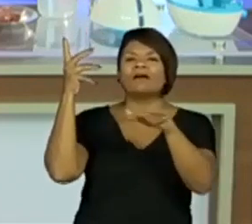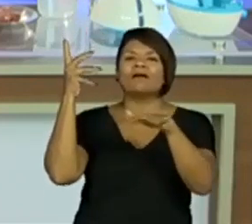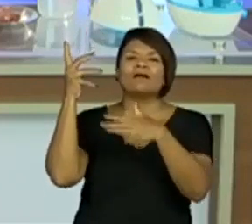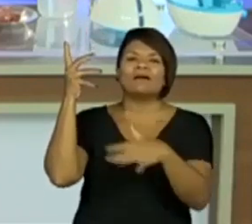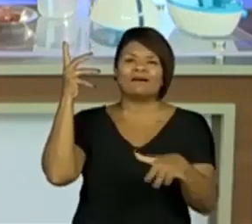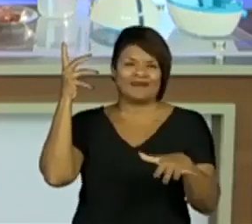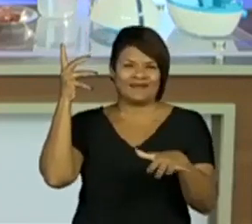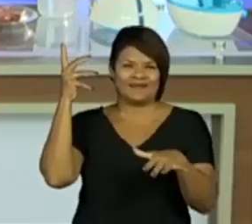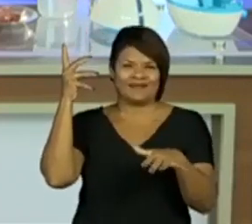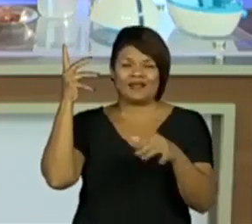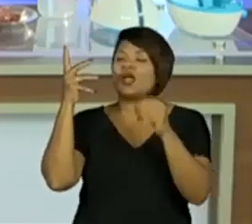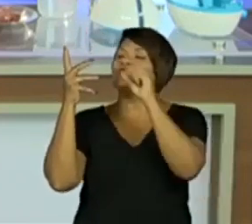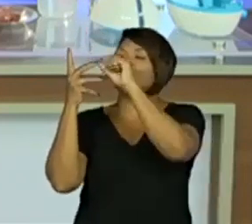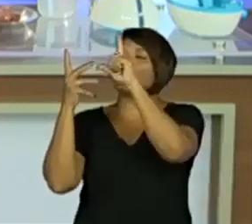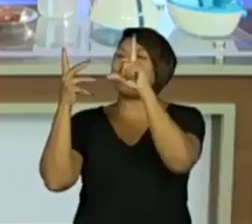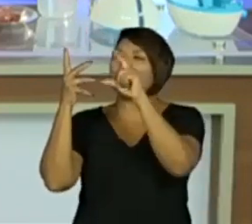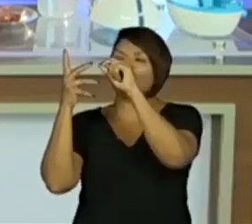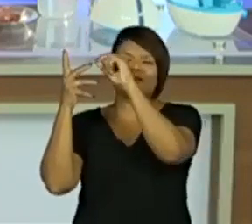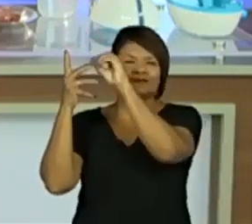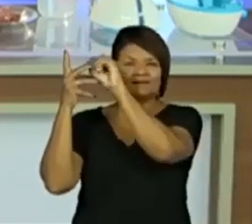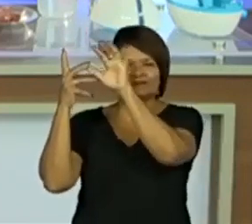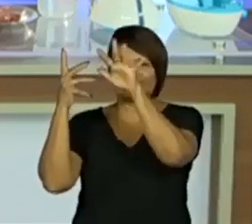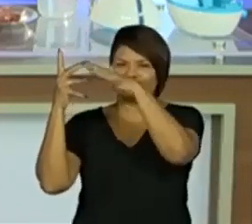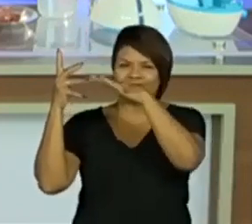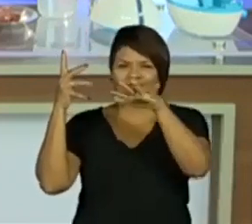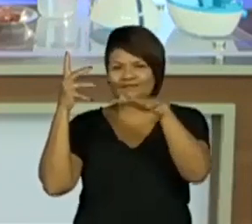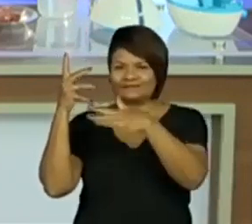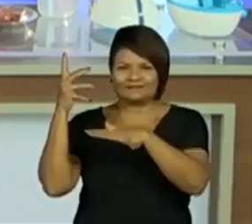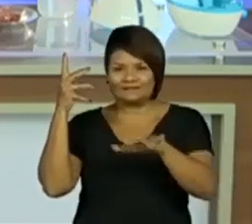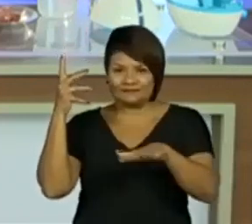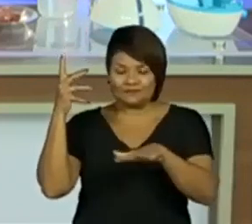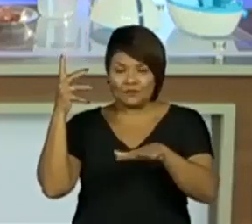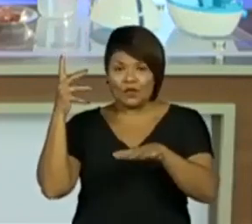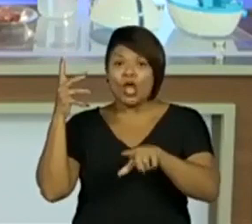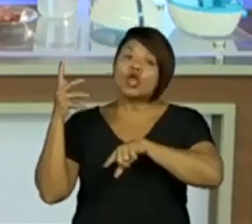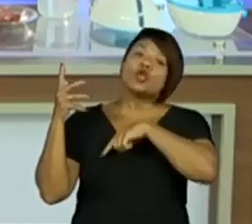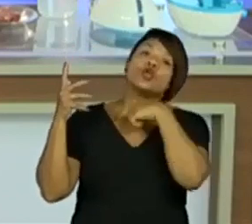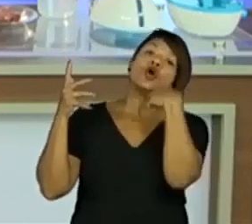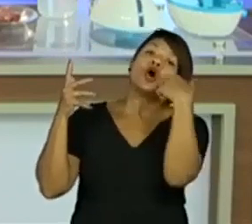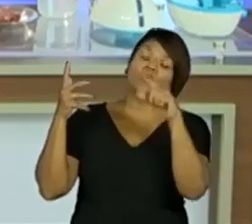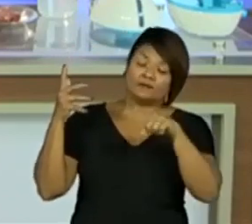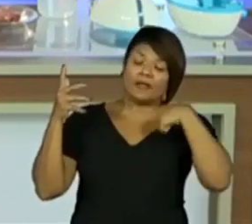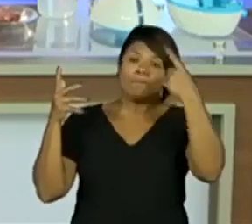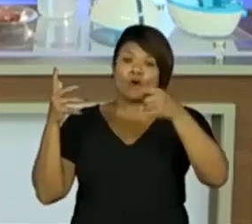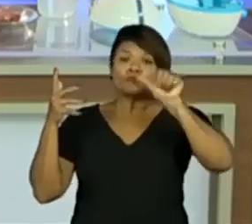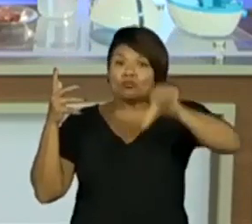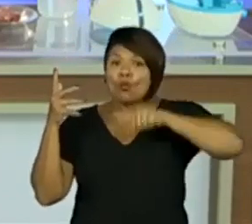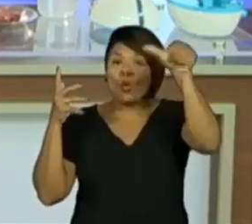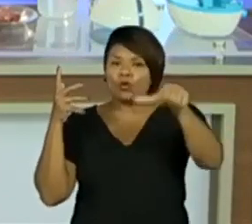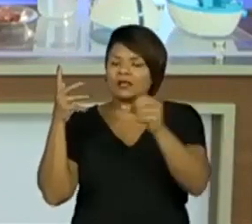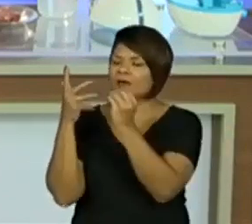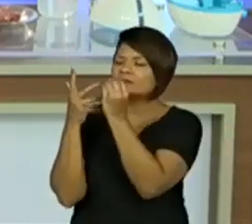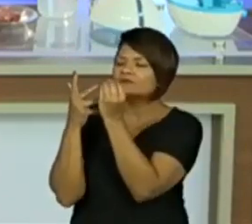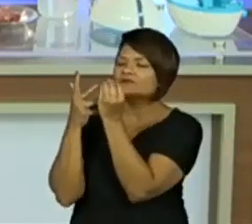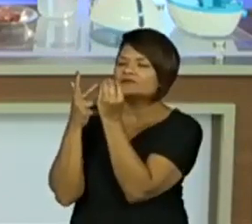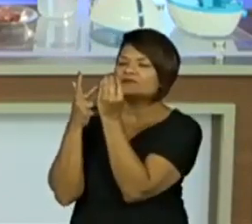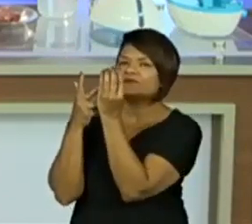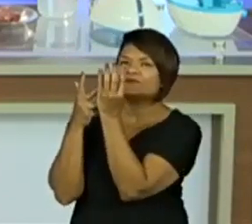determinado período do ano. E, em outro período do ano, elas florescem. Então,